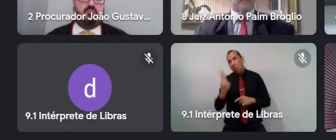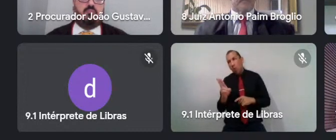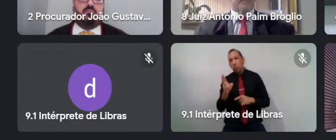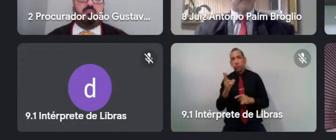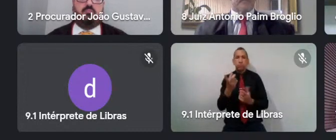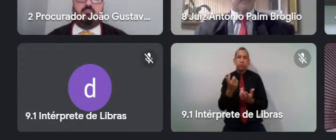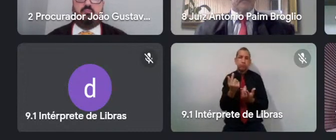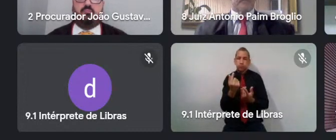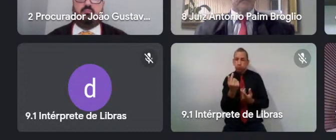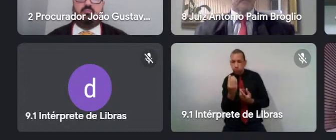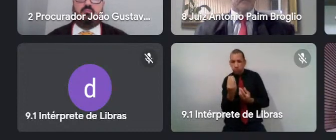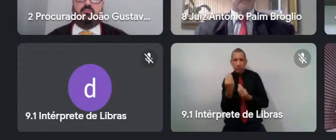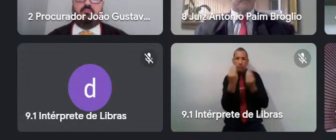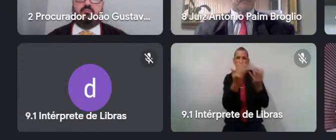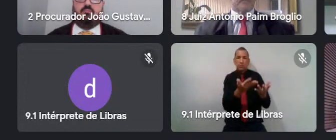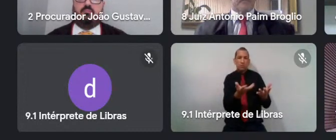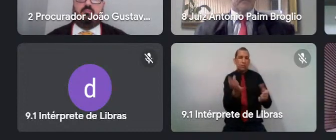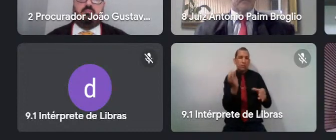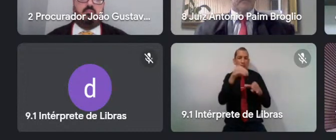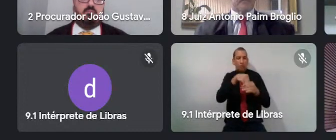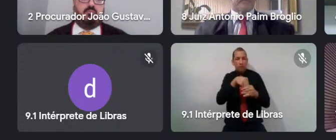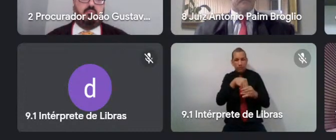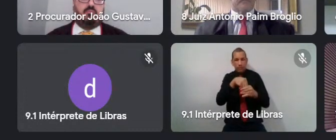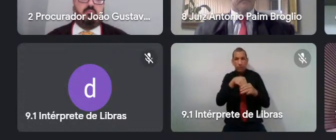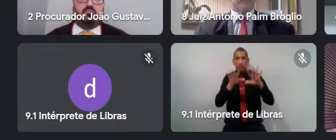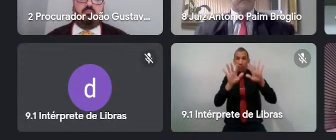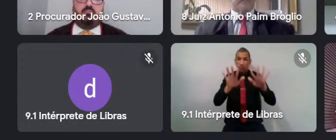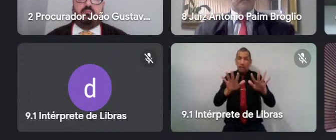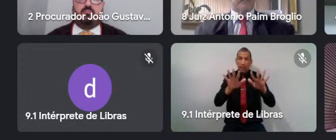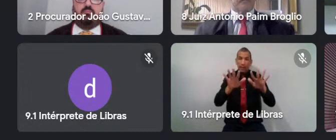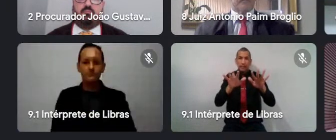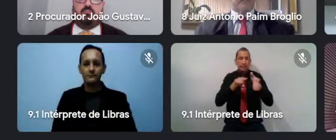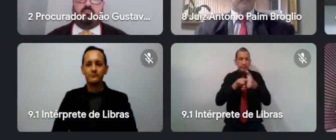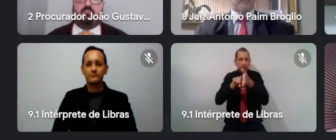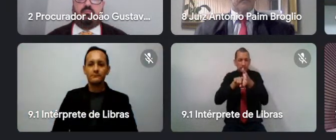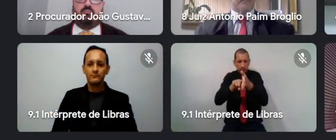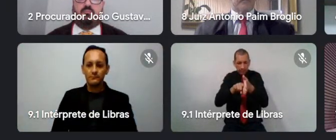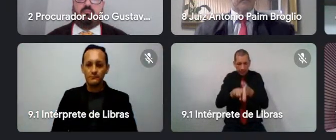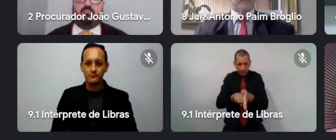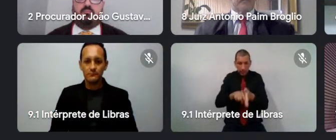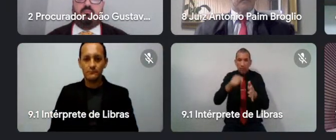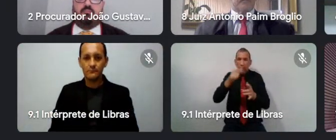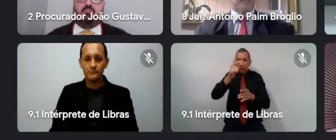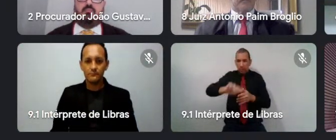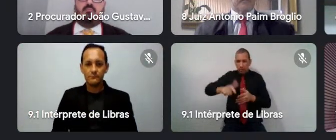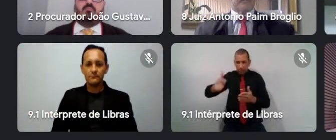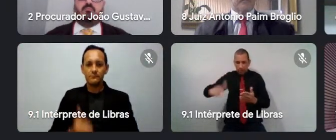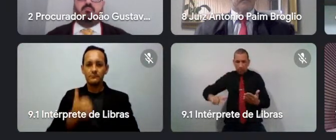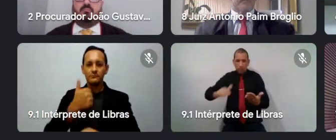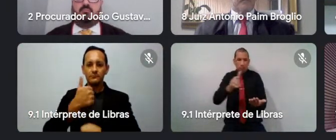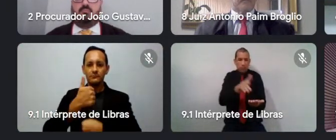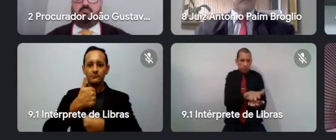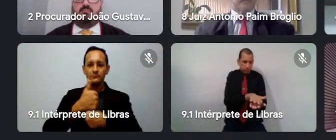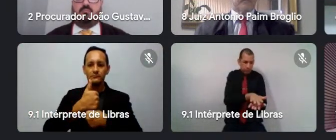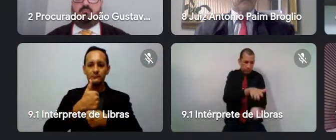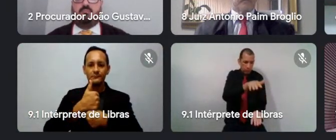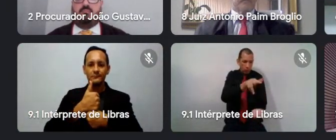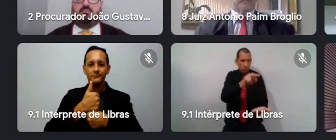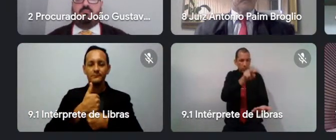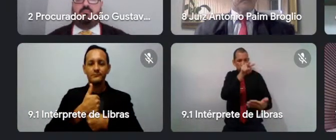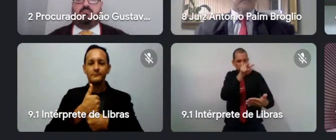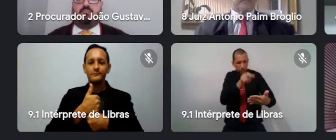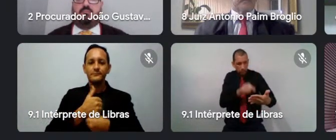oferta de benefícios em troca de vós entretanto numa análise detida dos Já verifiquei e